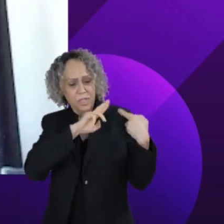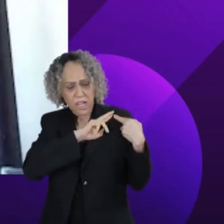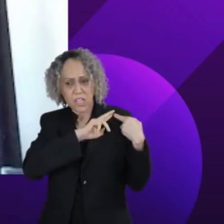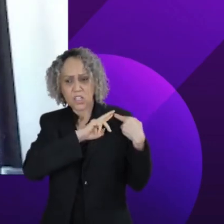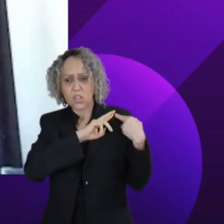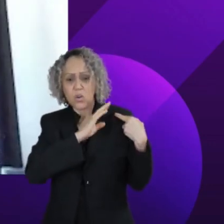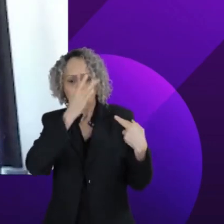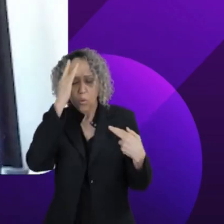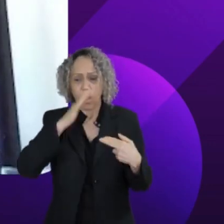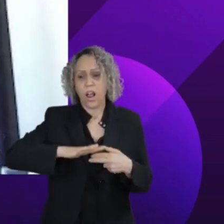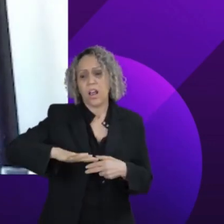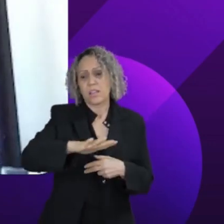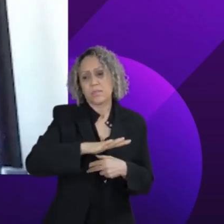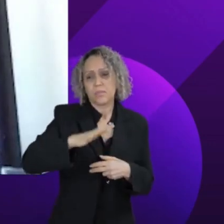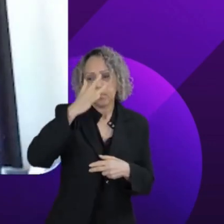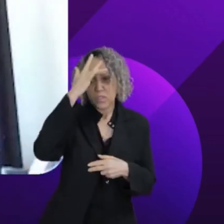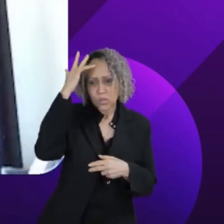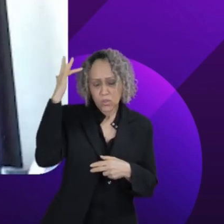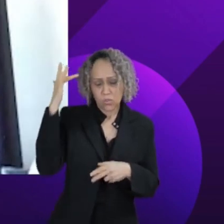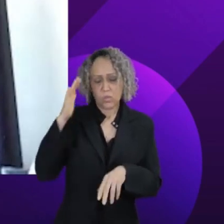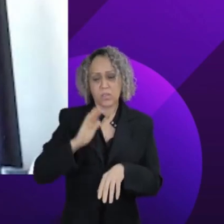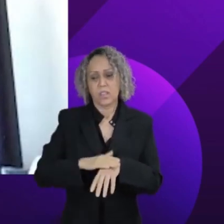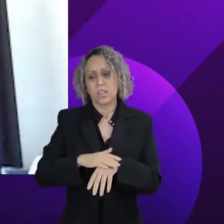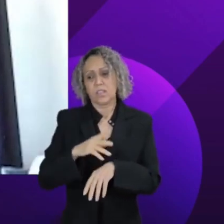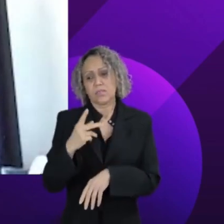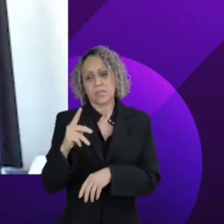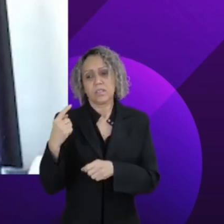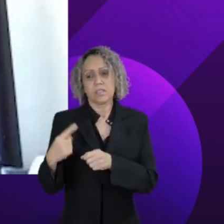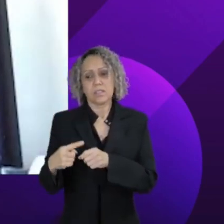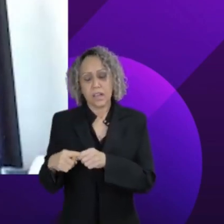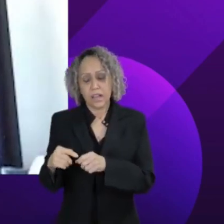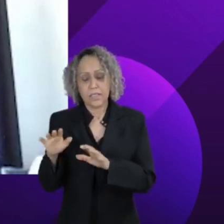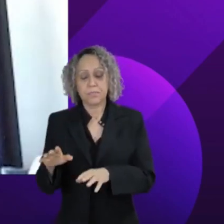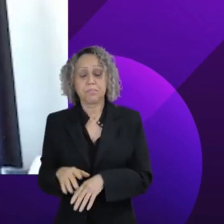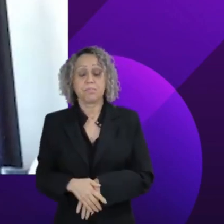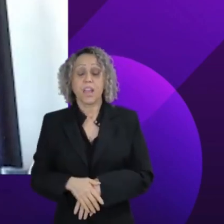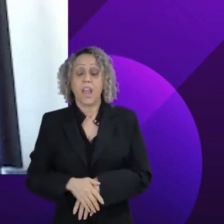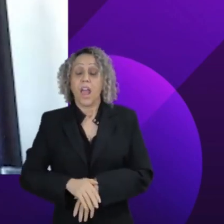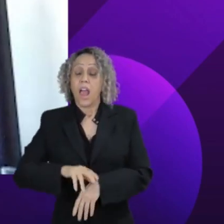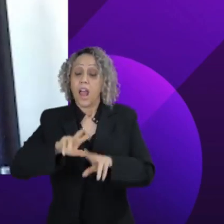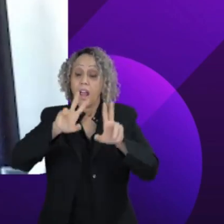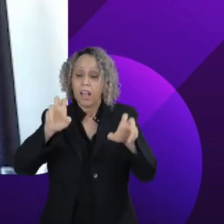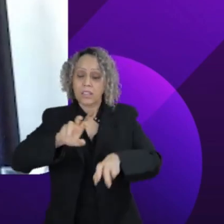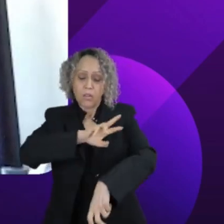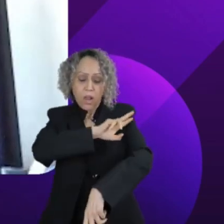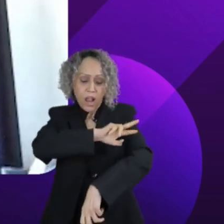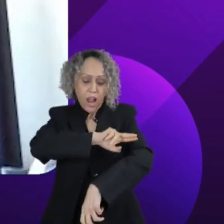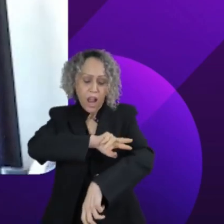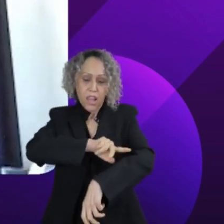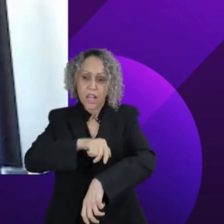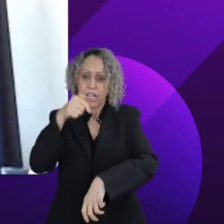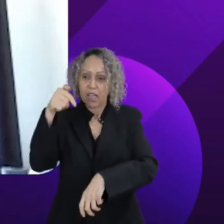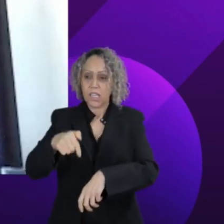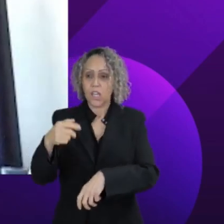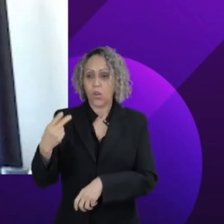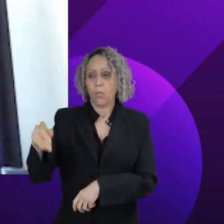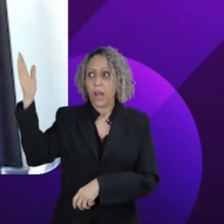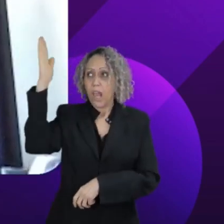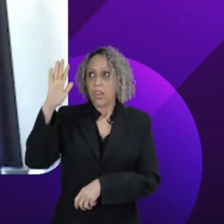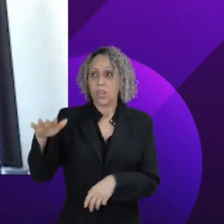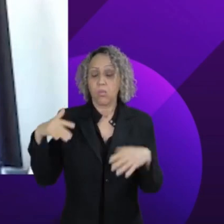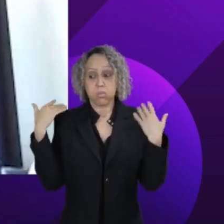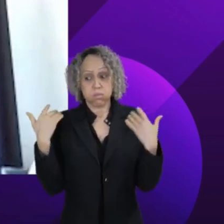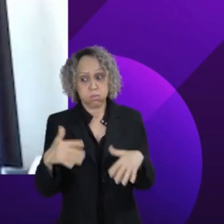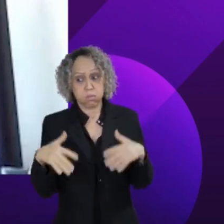avance. A questão racial no Brasil é uma das questões mais urgentes. Quando a gente olha para a segurança pública, quando a gente olha